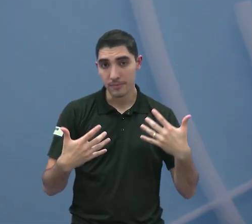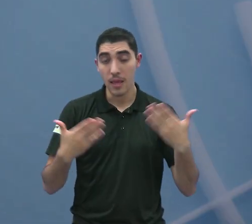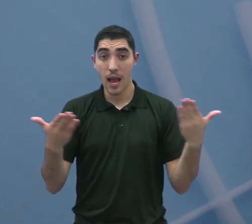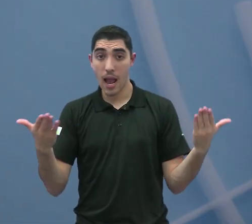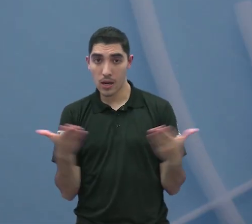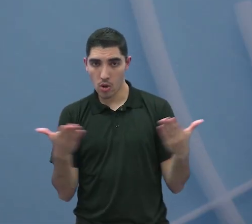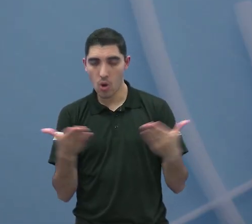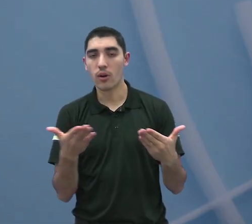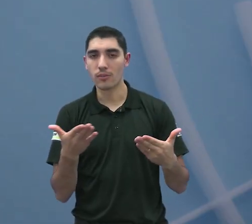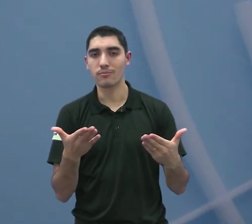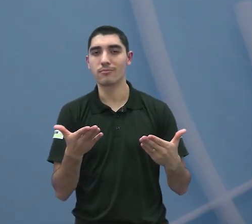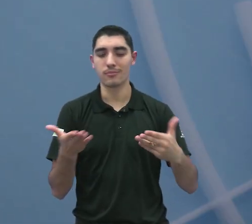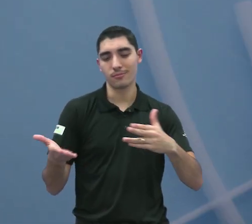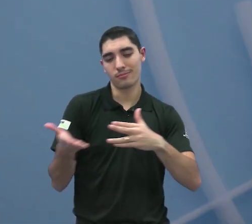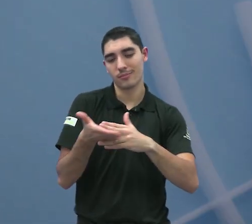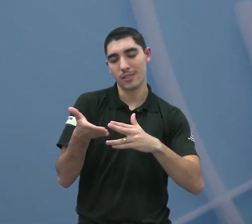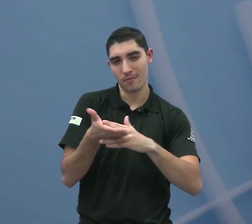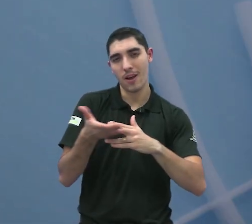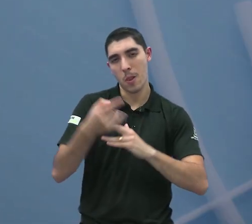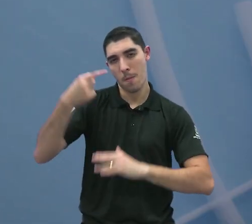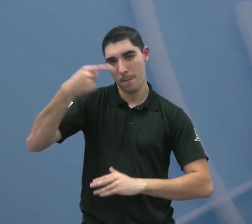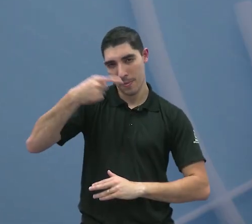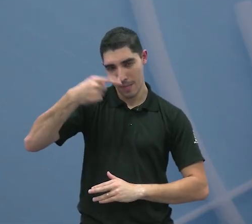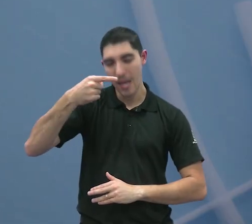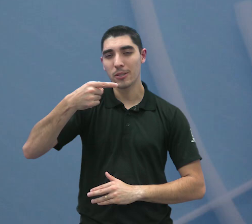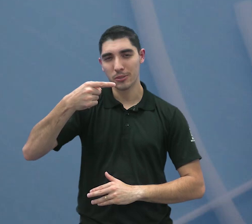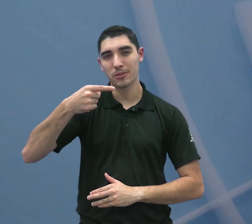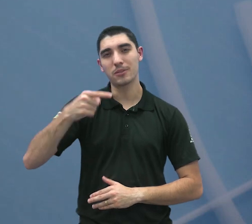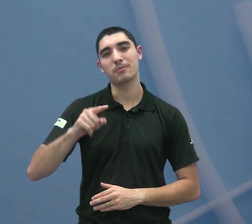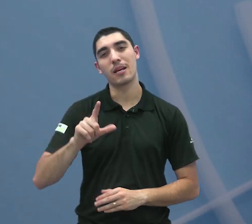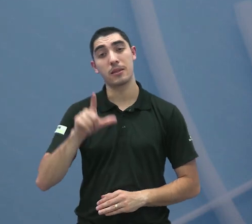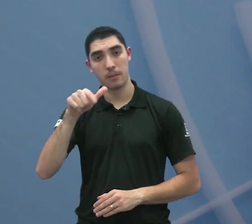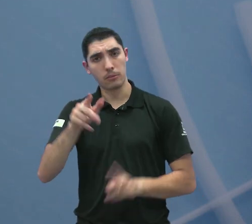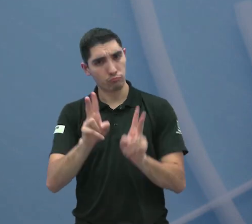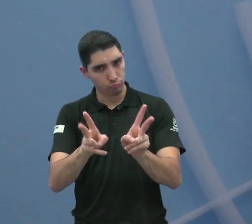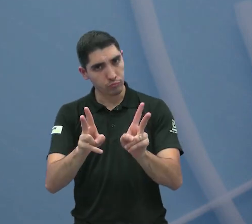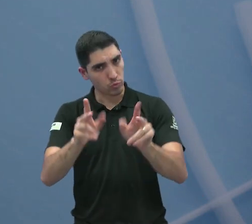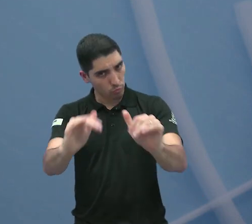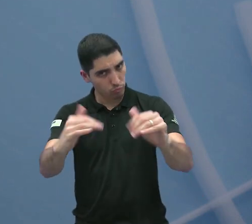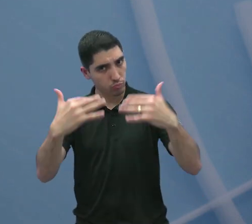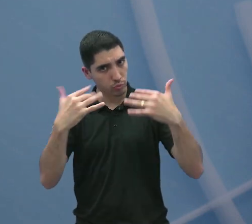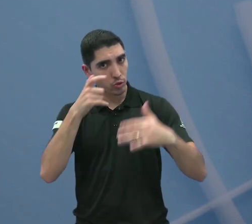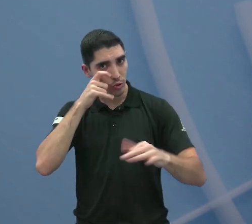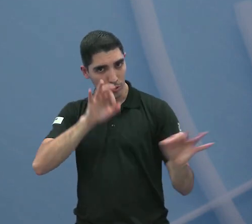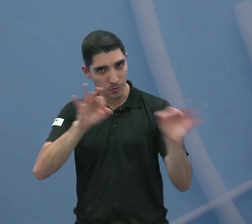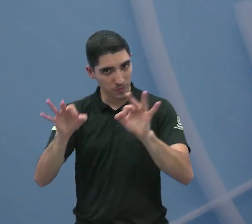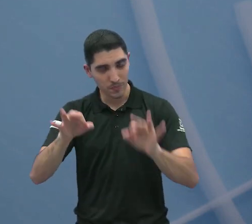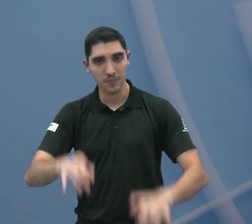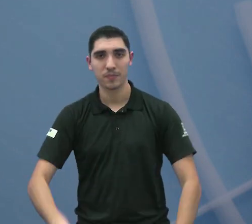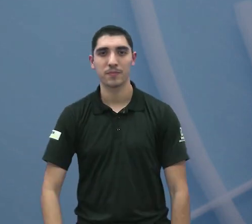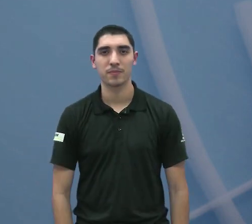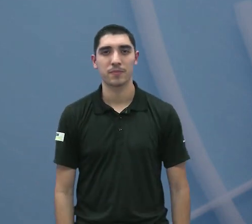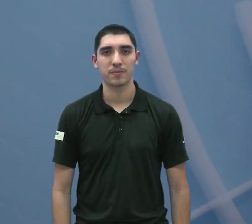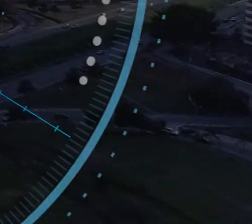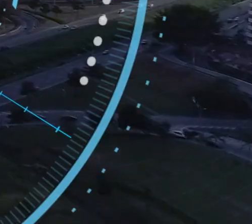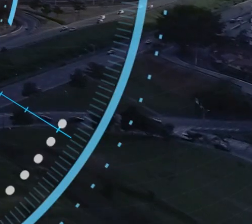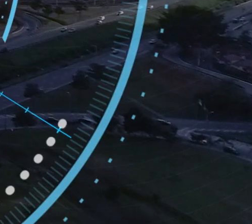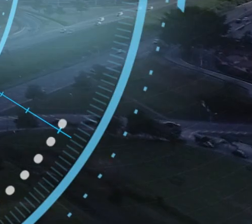agora o Diálogos da Cidade faz a primeira pausa do programa. Fique por aí, daqui a pouquinho a gente volta.